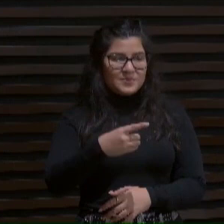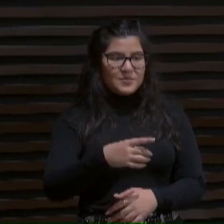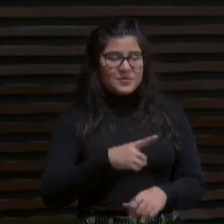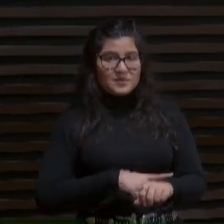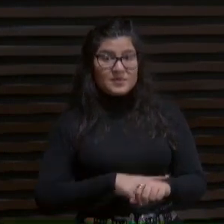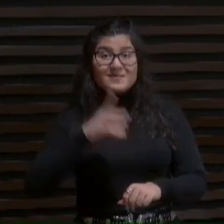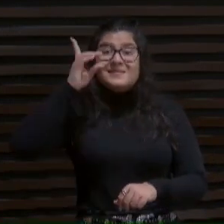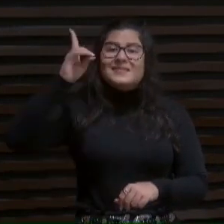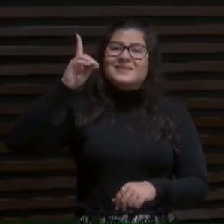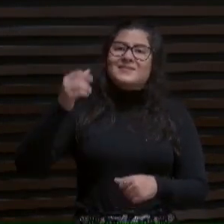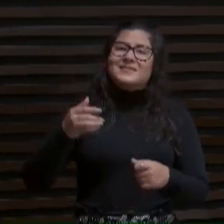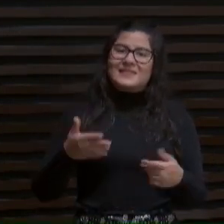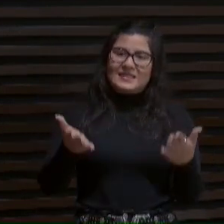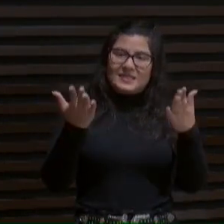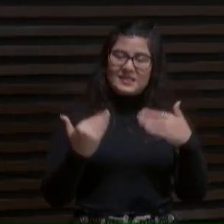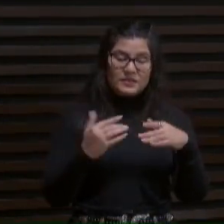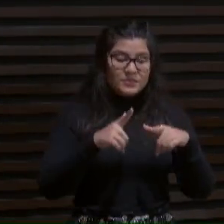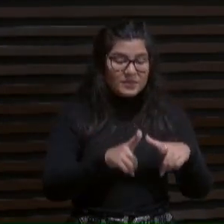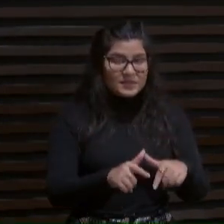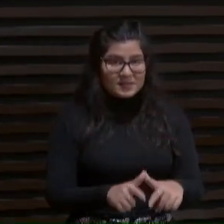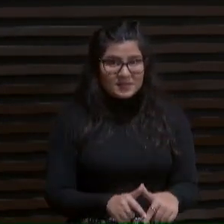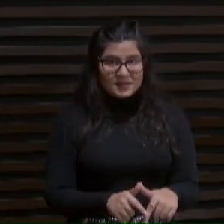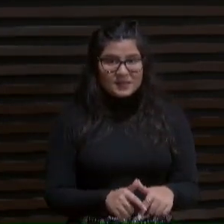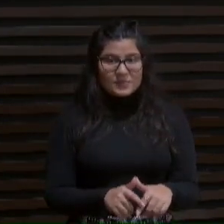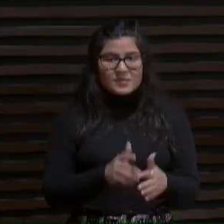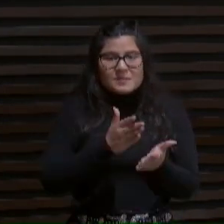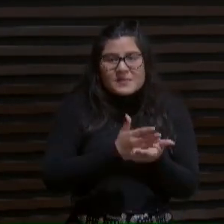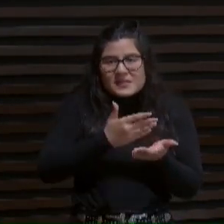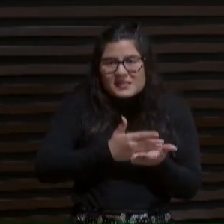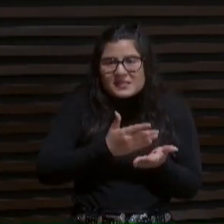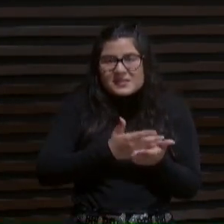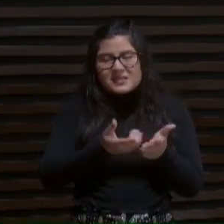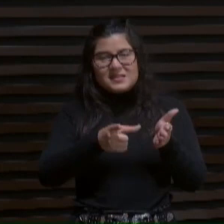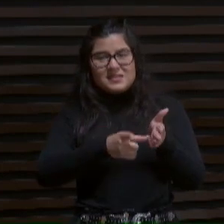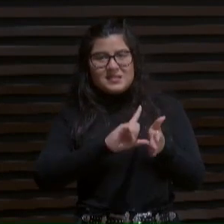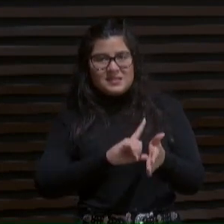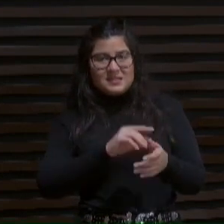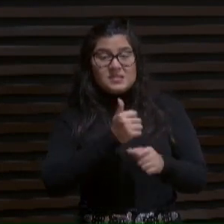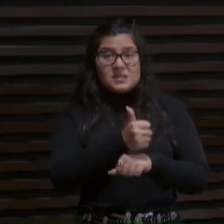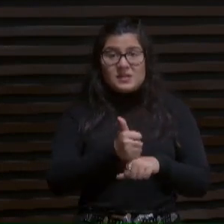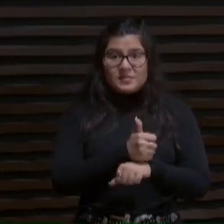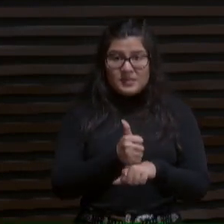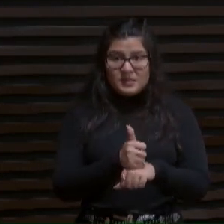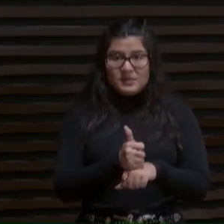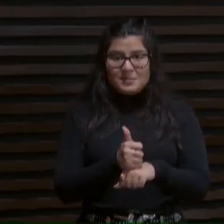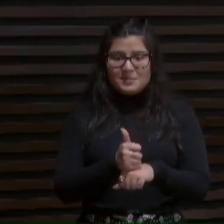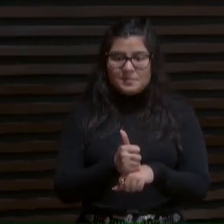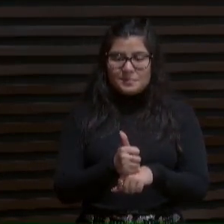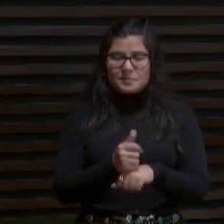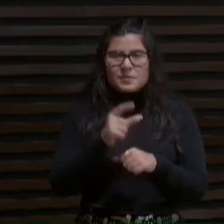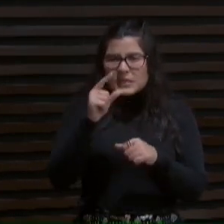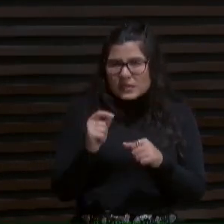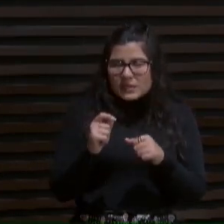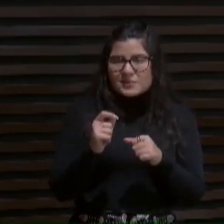dando a Israel uma parcela antecipada, ou a Abraão, não é, daquilo que